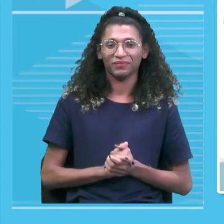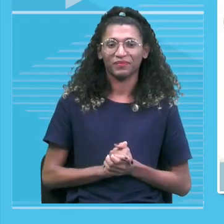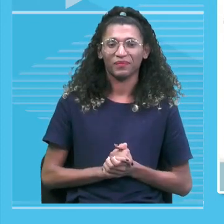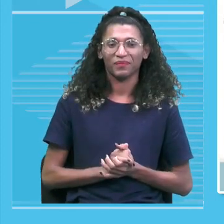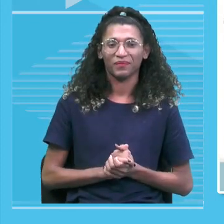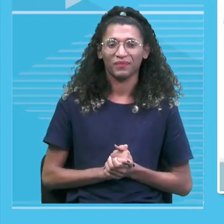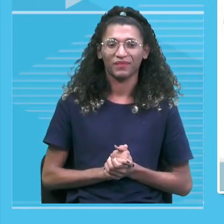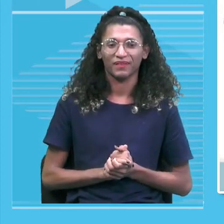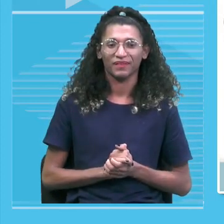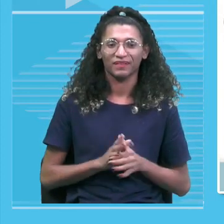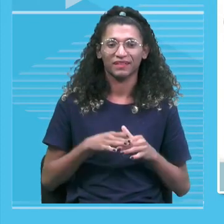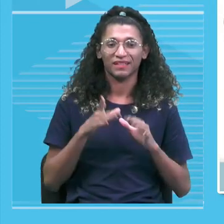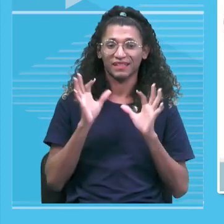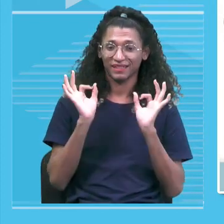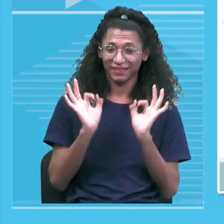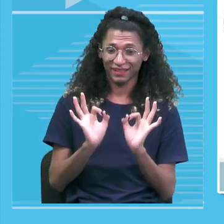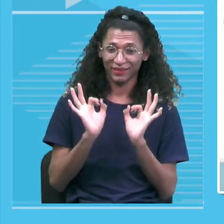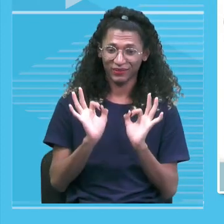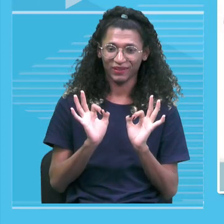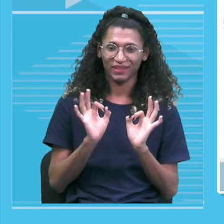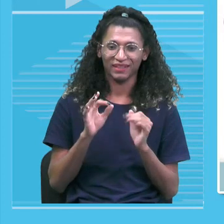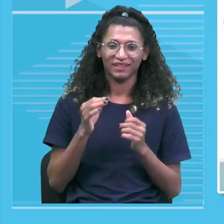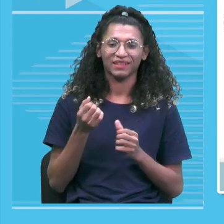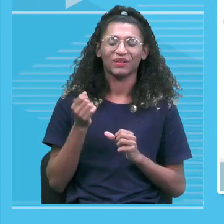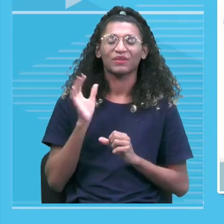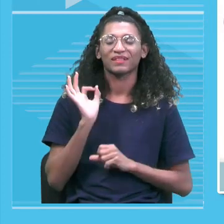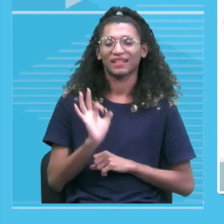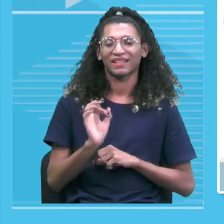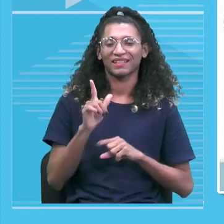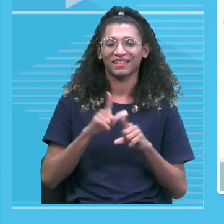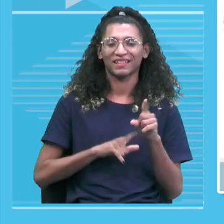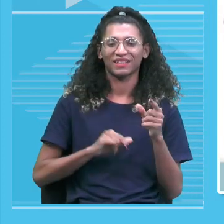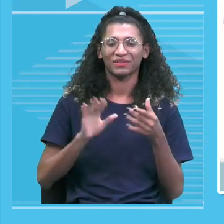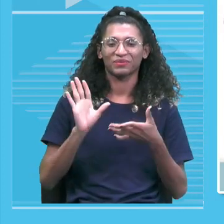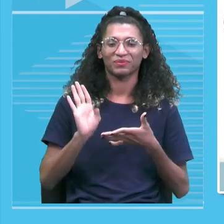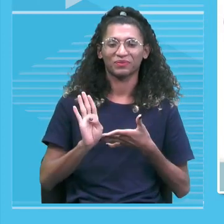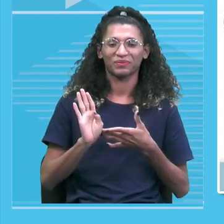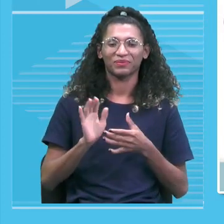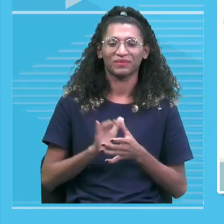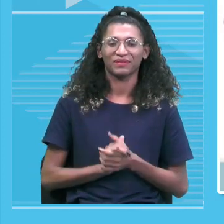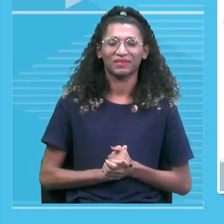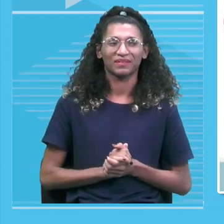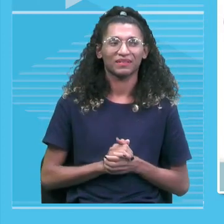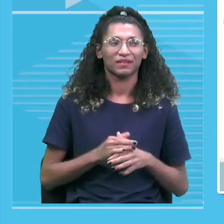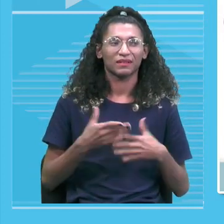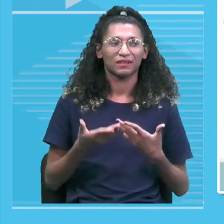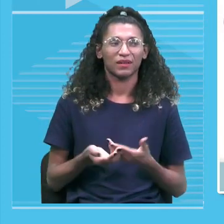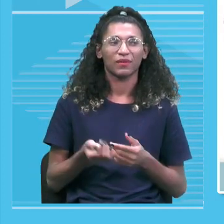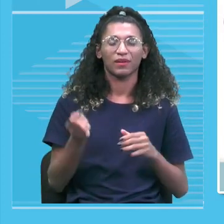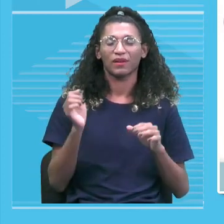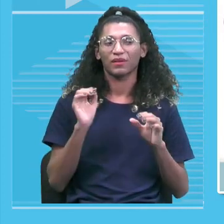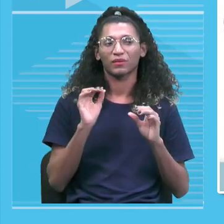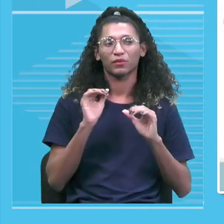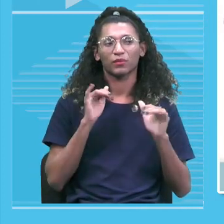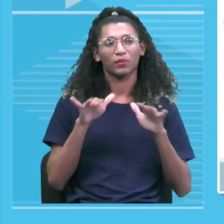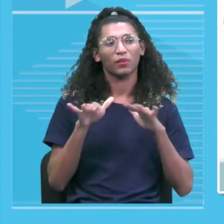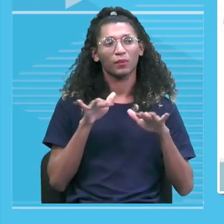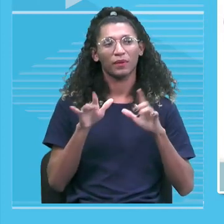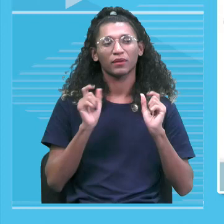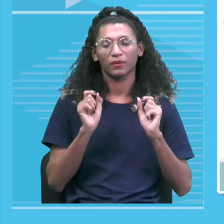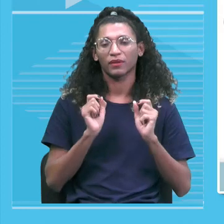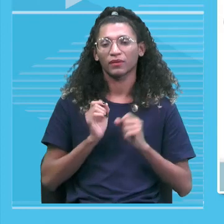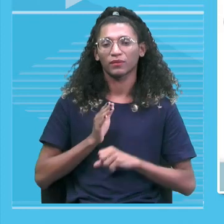certeza absurda pois acertaram tá móveis se numa